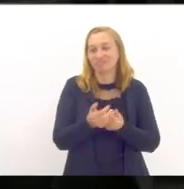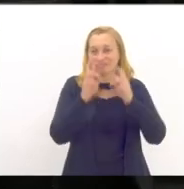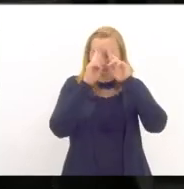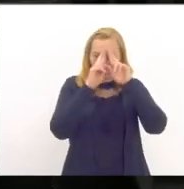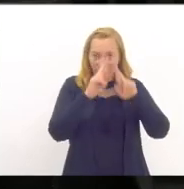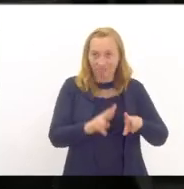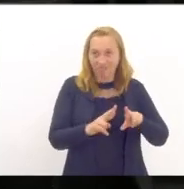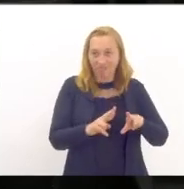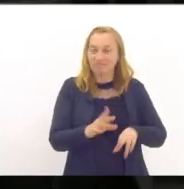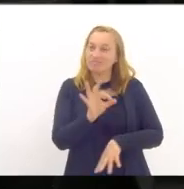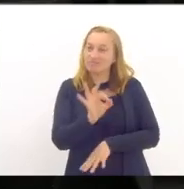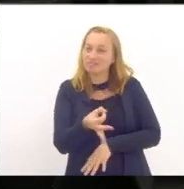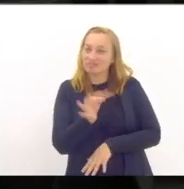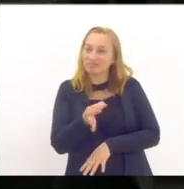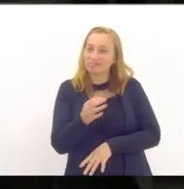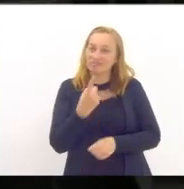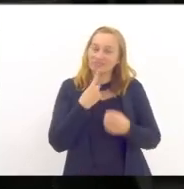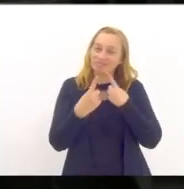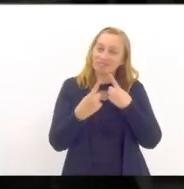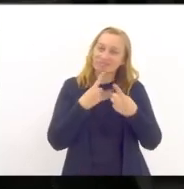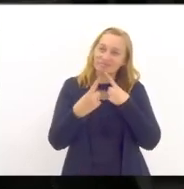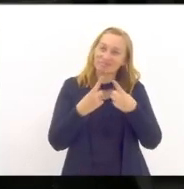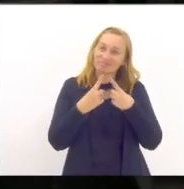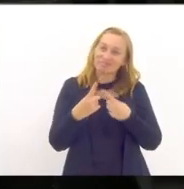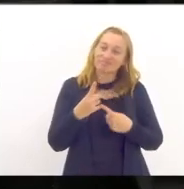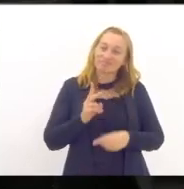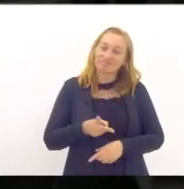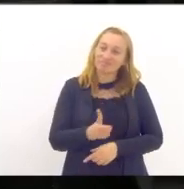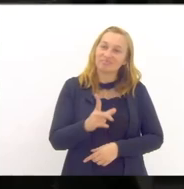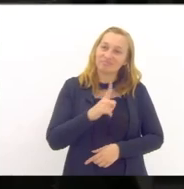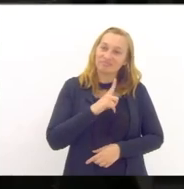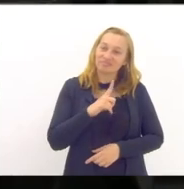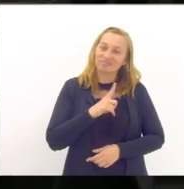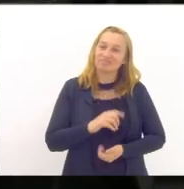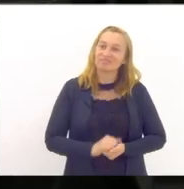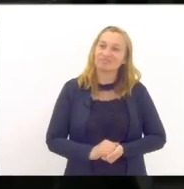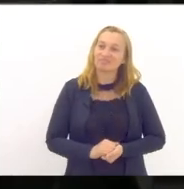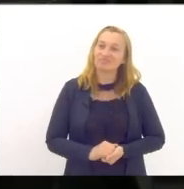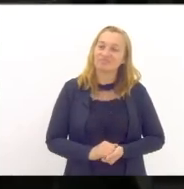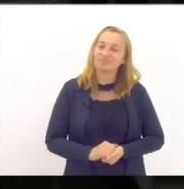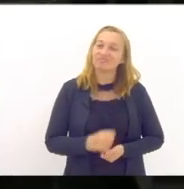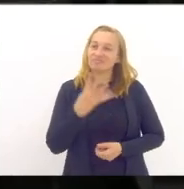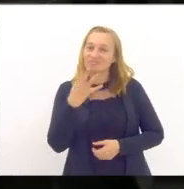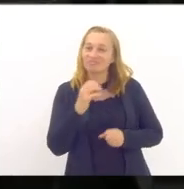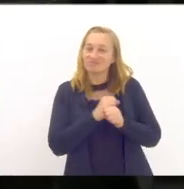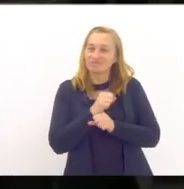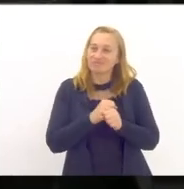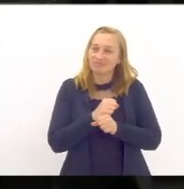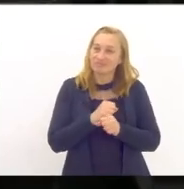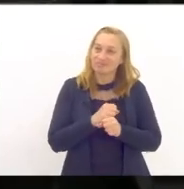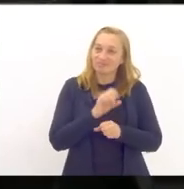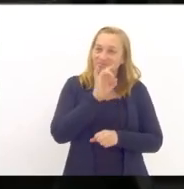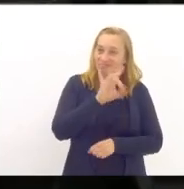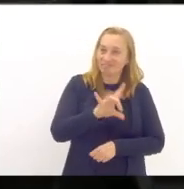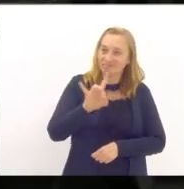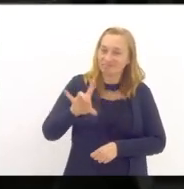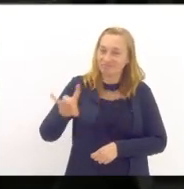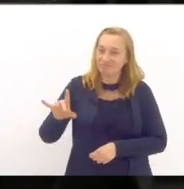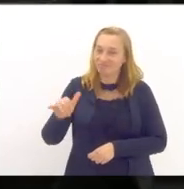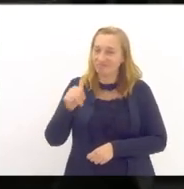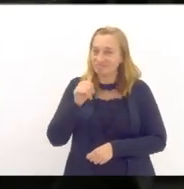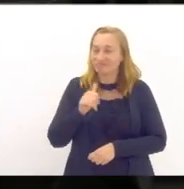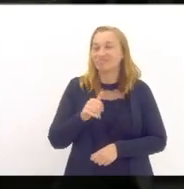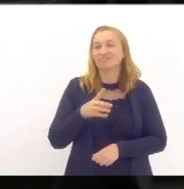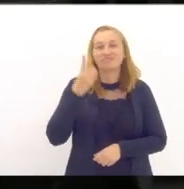respeito e da certeza do diálogo que sempre tivemos. Nesses 4 anos, cada um dos senhores e das